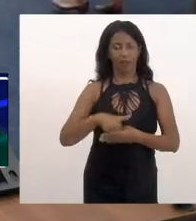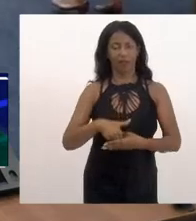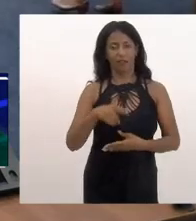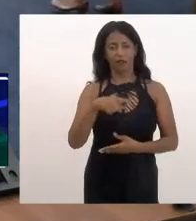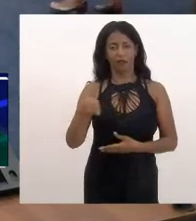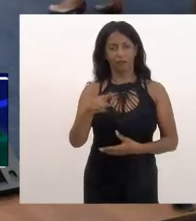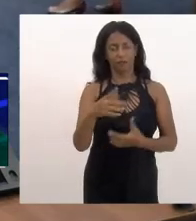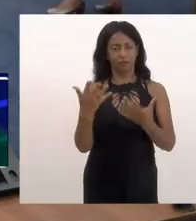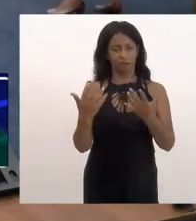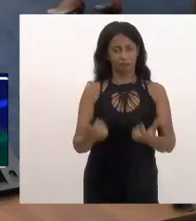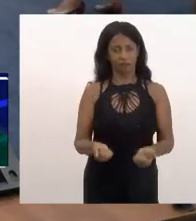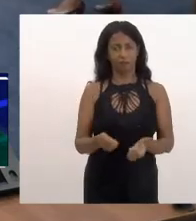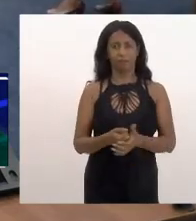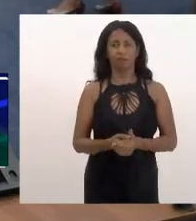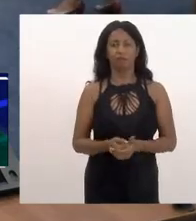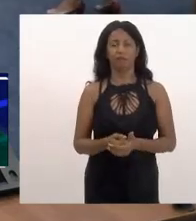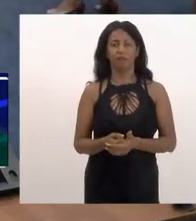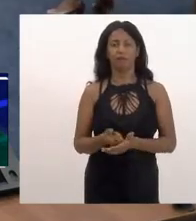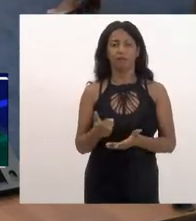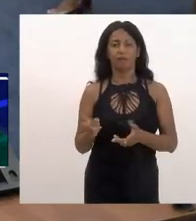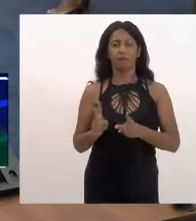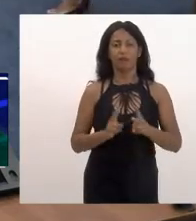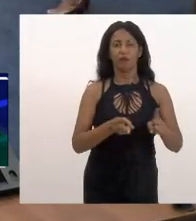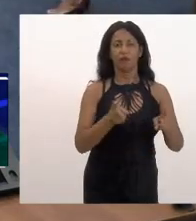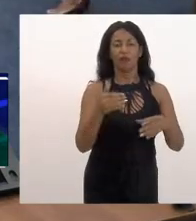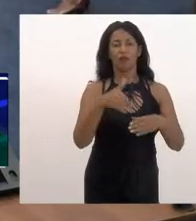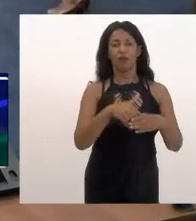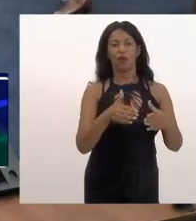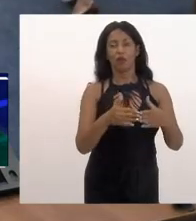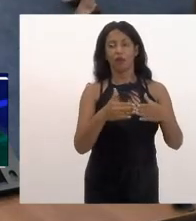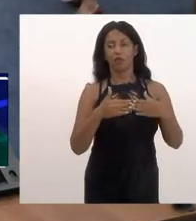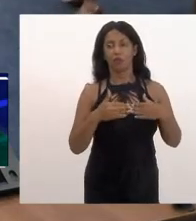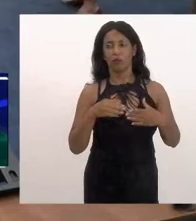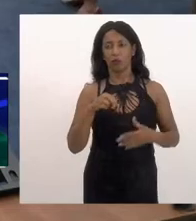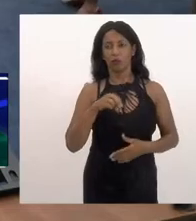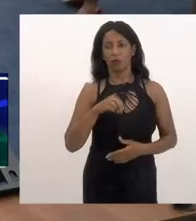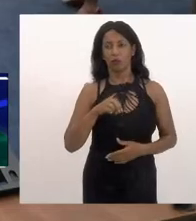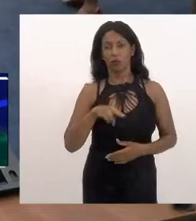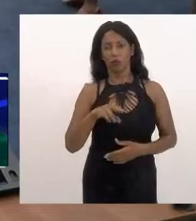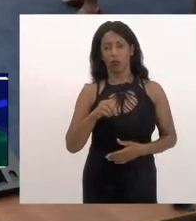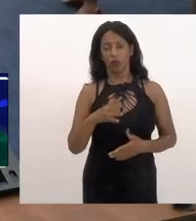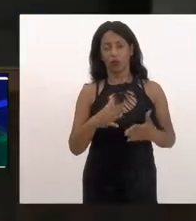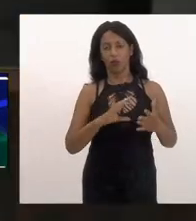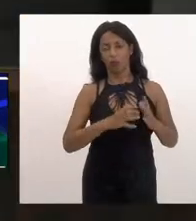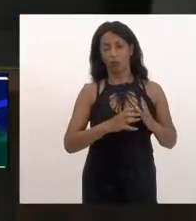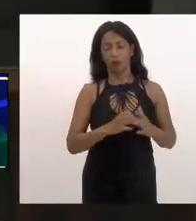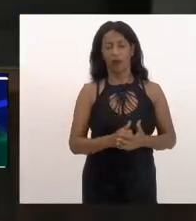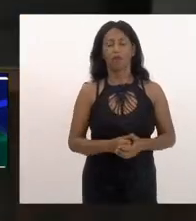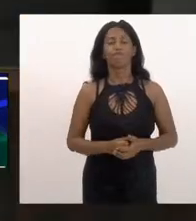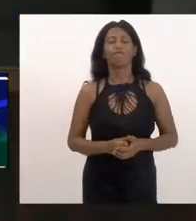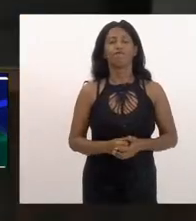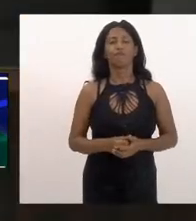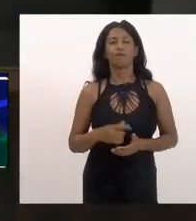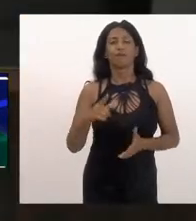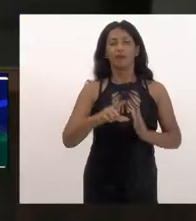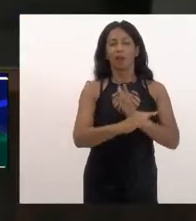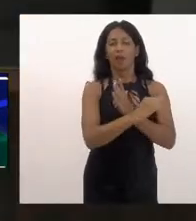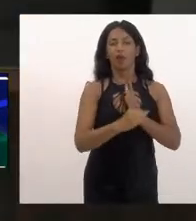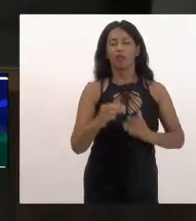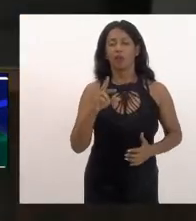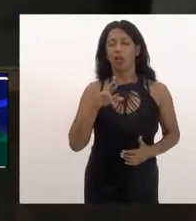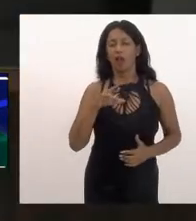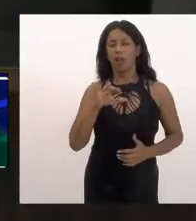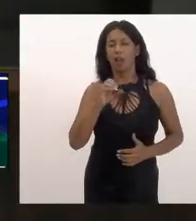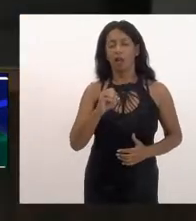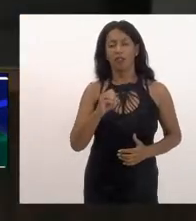Se os que aprovam permaneçam como estão aprovados, vai à promulgação com voto pela abstenção do novo. Indicação legislativa número 394-21, de autoria do deputado Giovanni